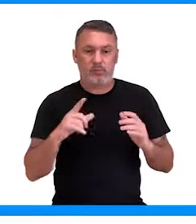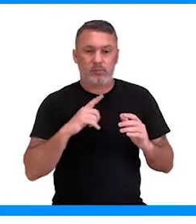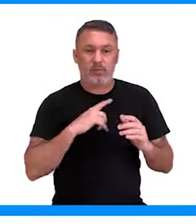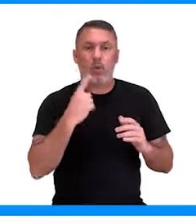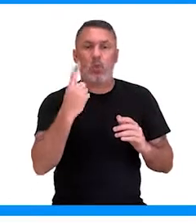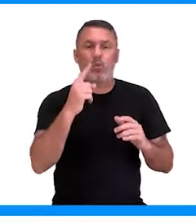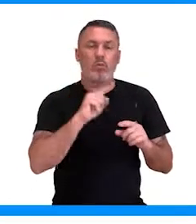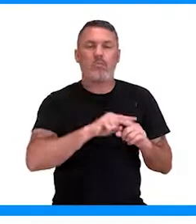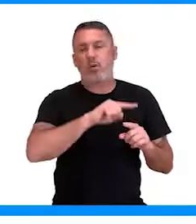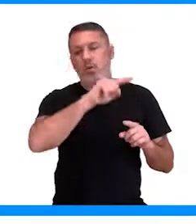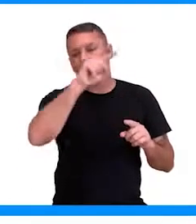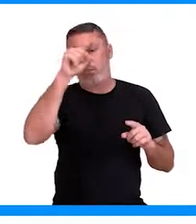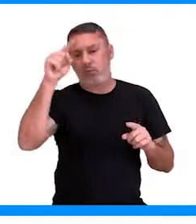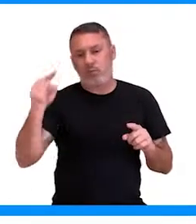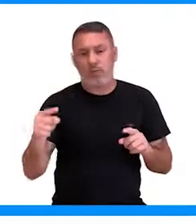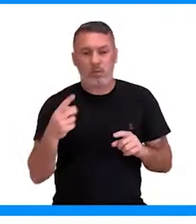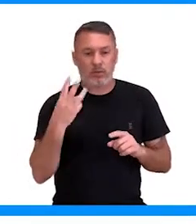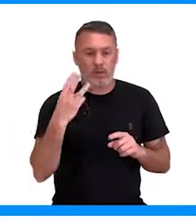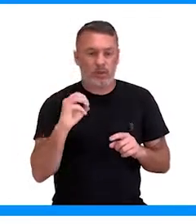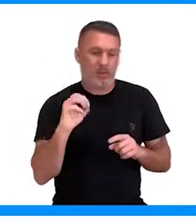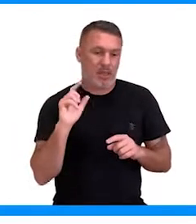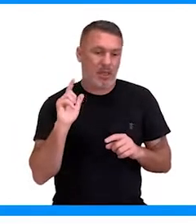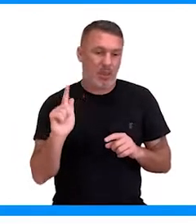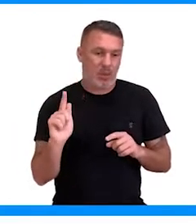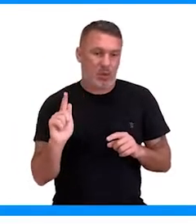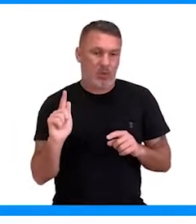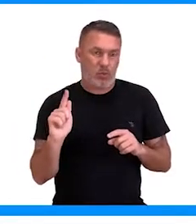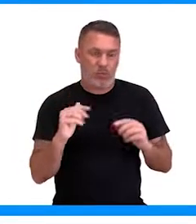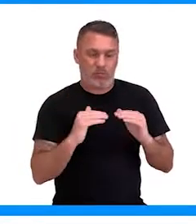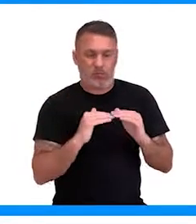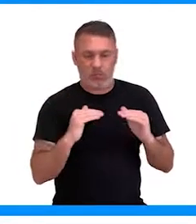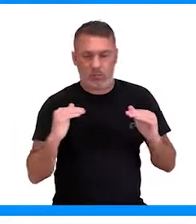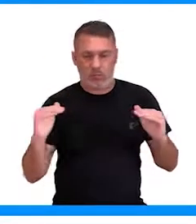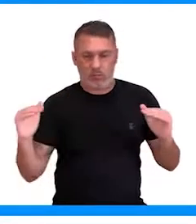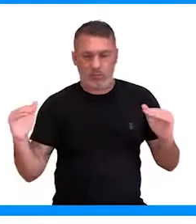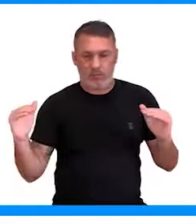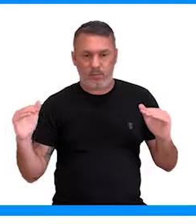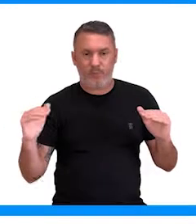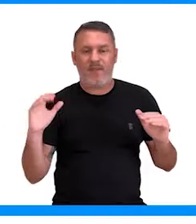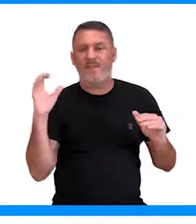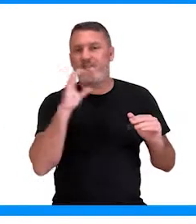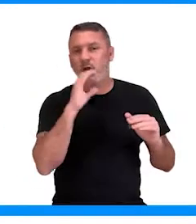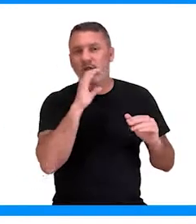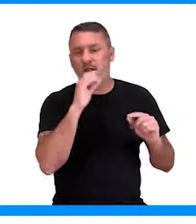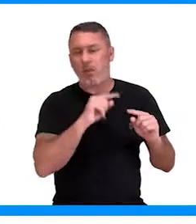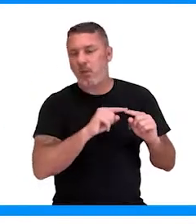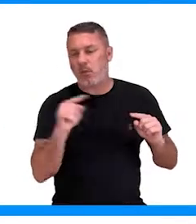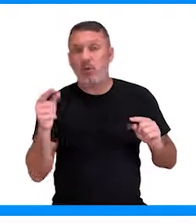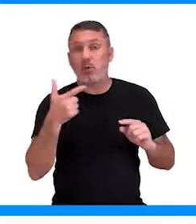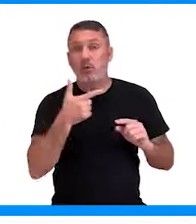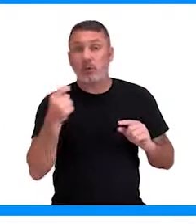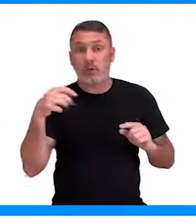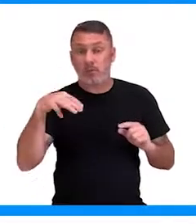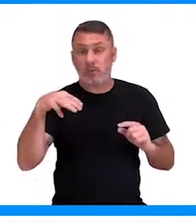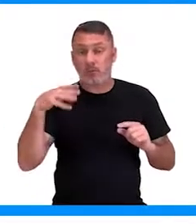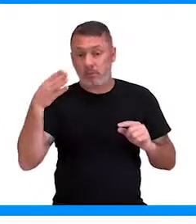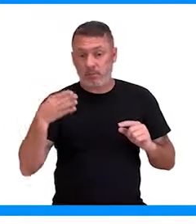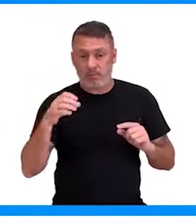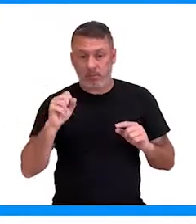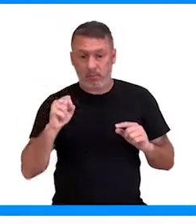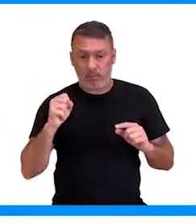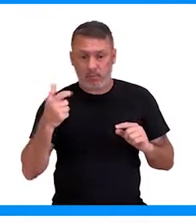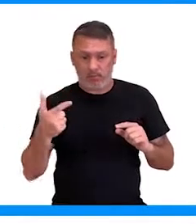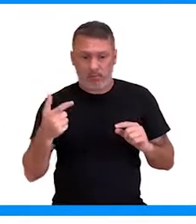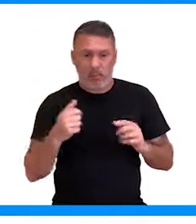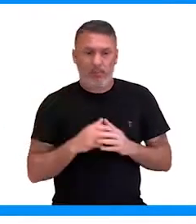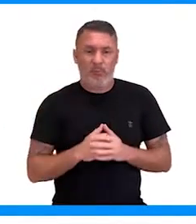lançado segundo o ângulo de 30 graus, com a horizontal e com uma velocidade de 200 metros por segundo. Supondo a